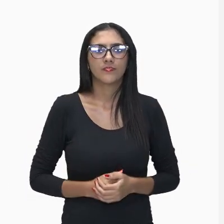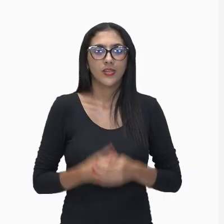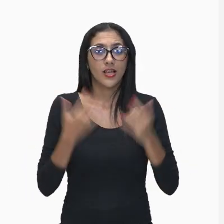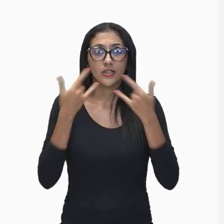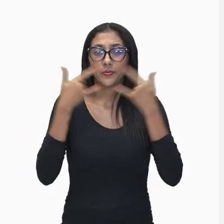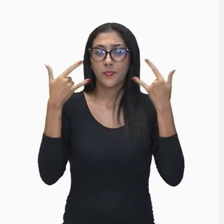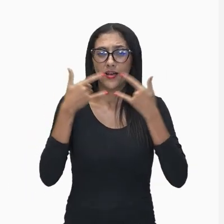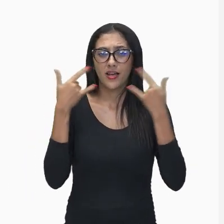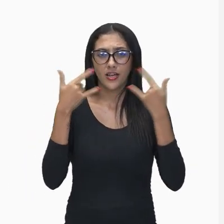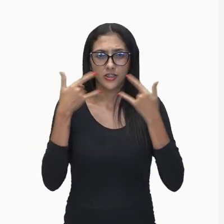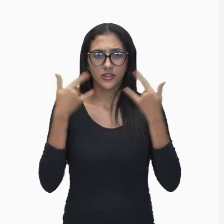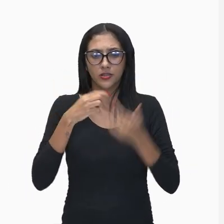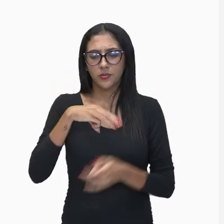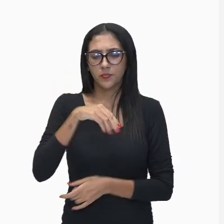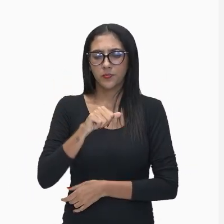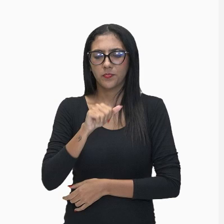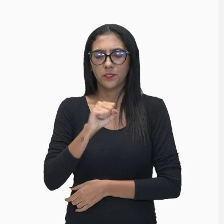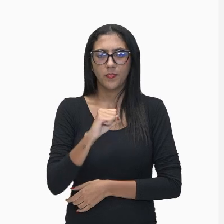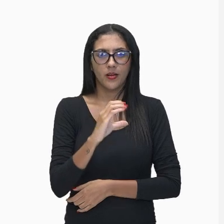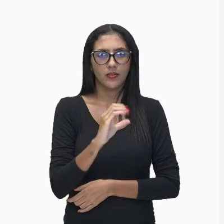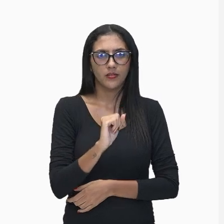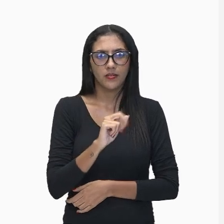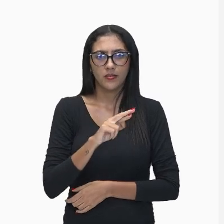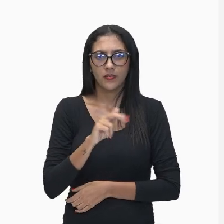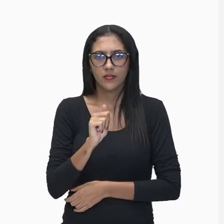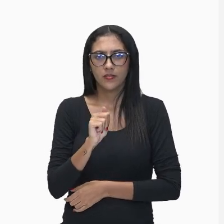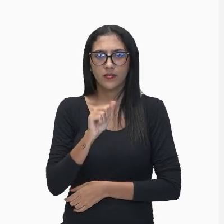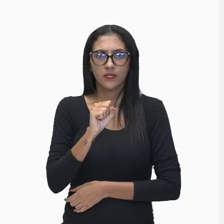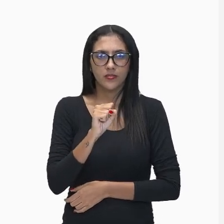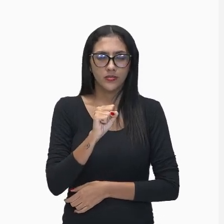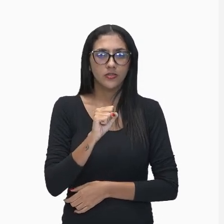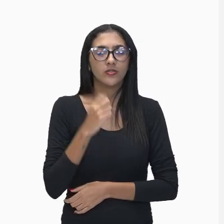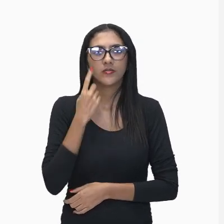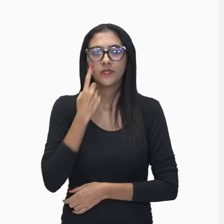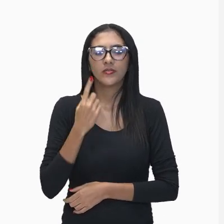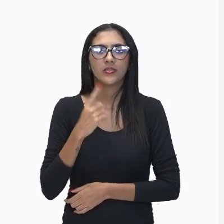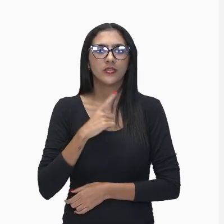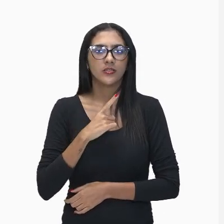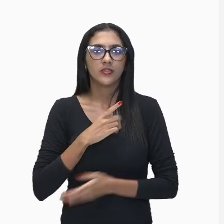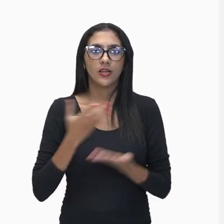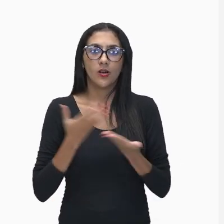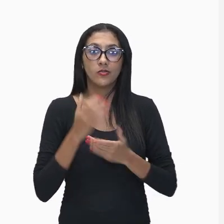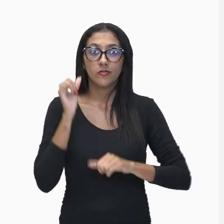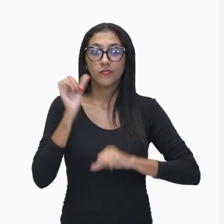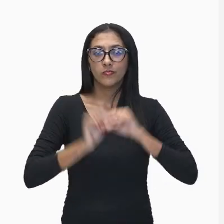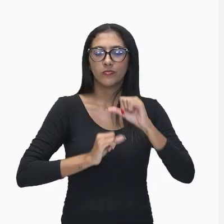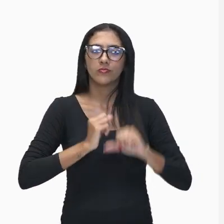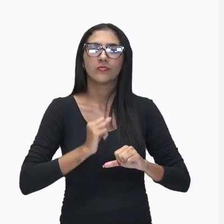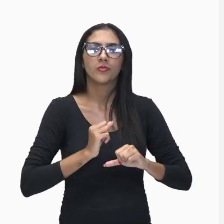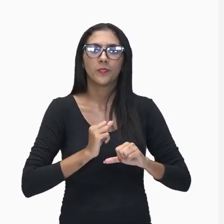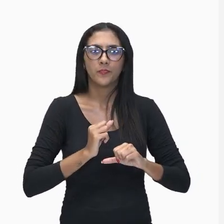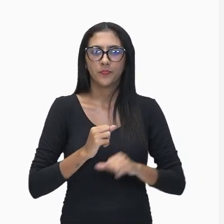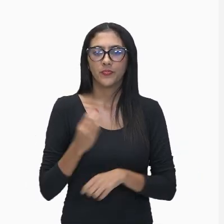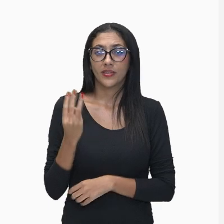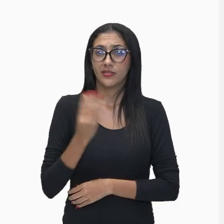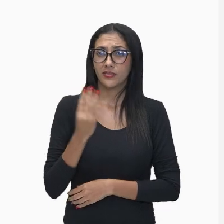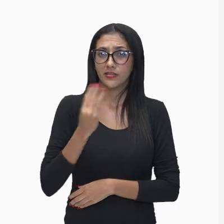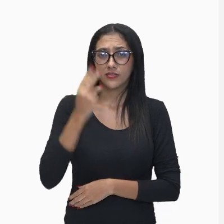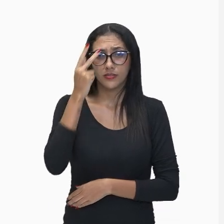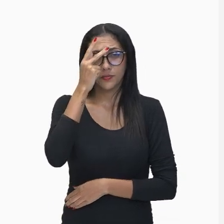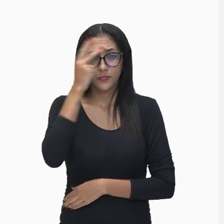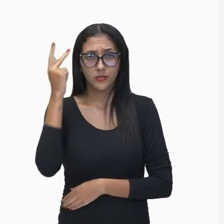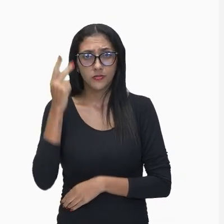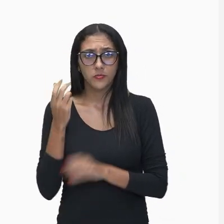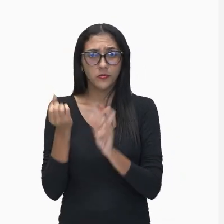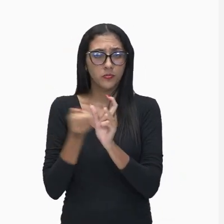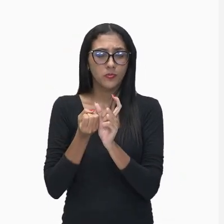ok? Observem que aqui o nosso verbo ser, está na terceira pessoa do plural. Por quê? Porque está concordando